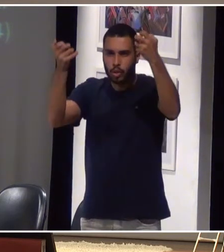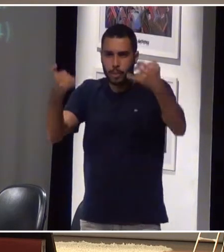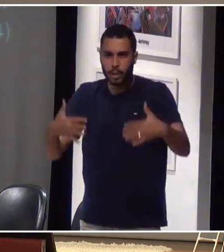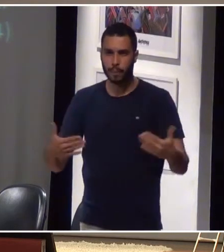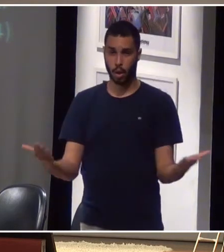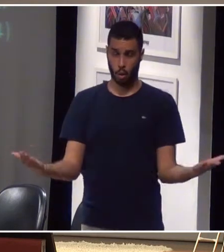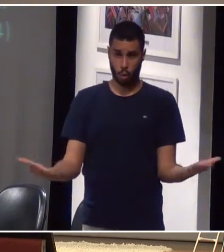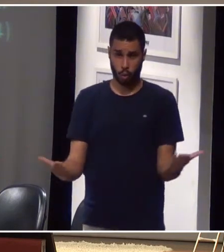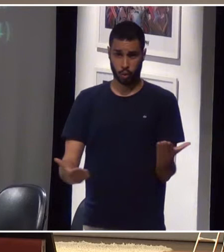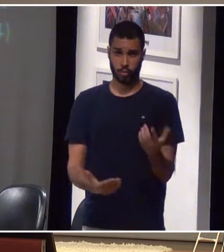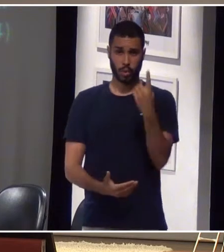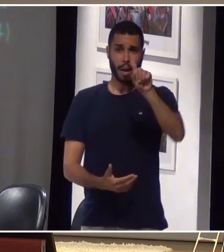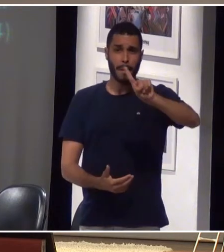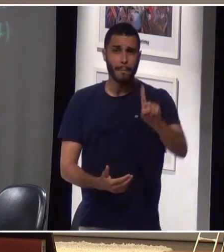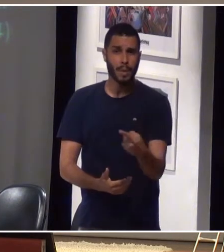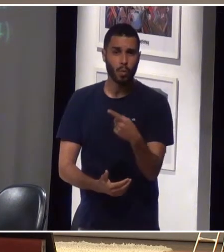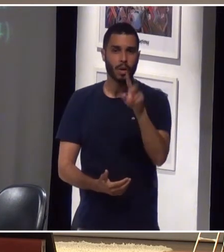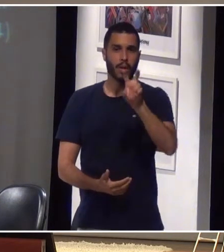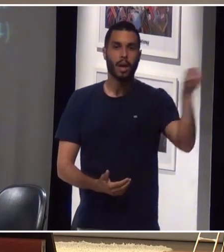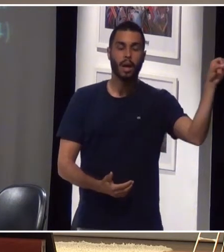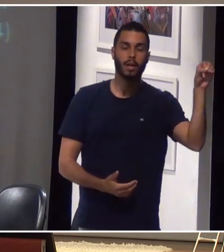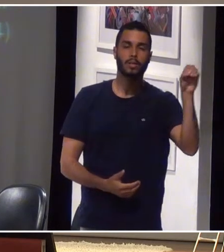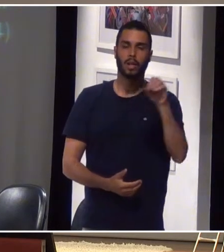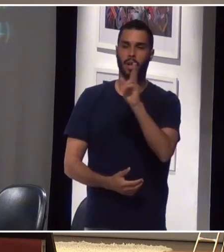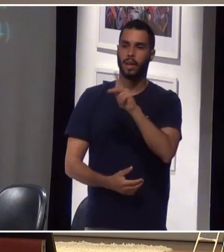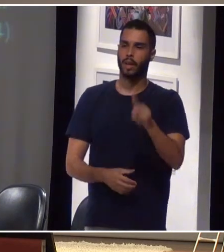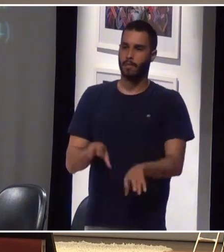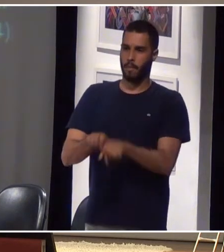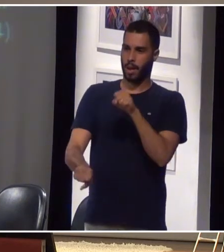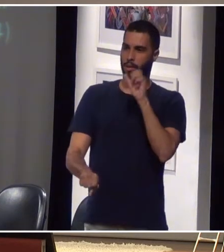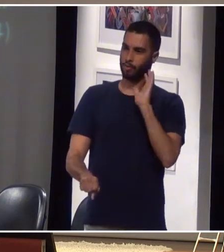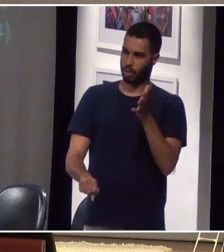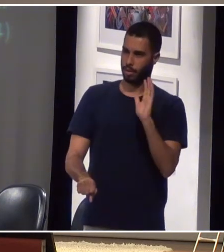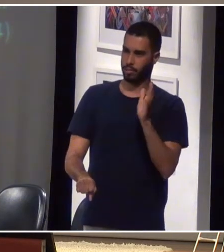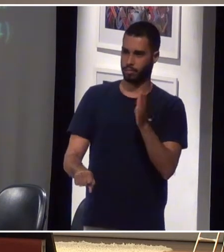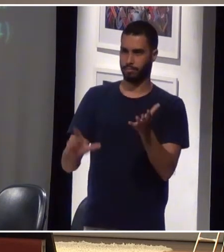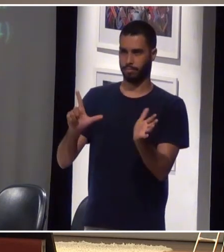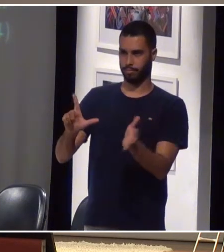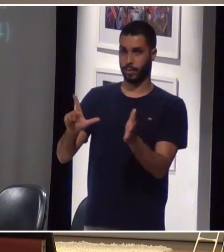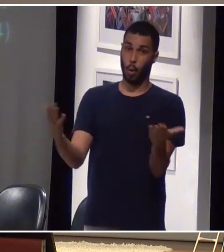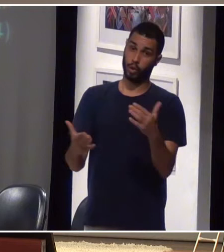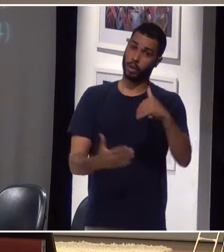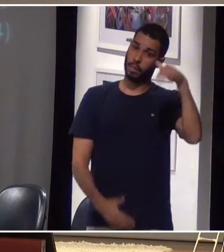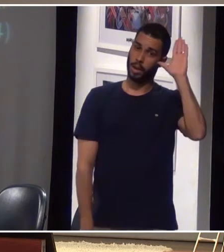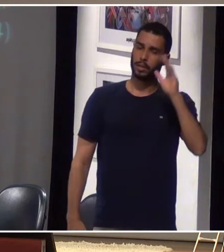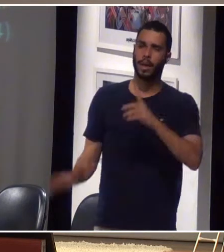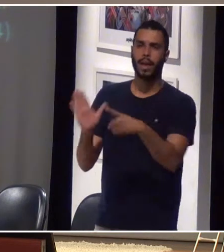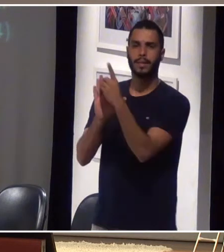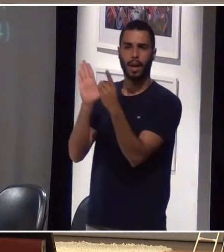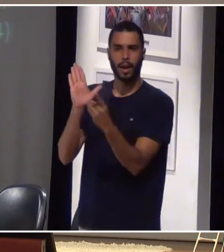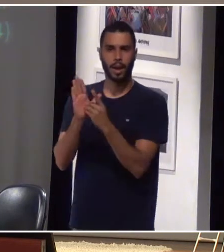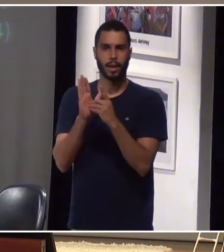atualmente, já temos mais de 1.500 professores formados de letras libras, em 2015, então, hoje já é mais, né? O